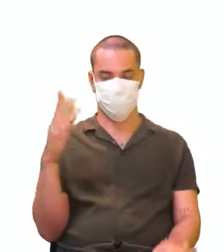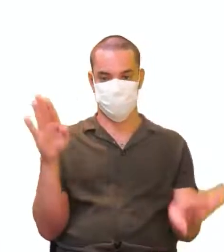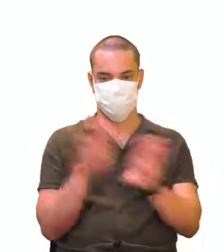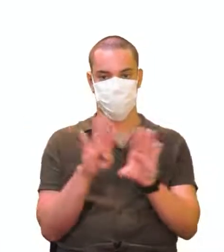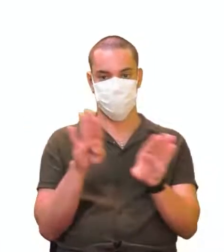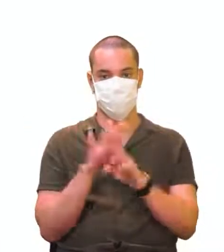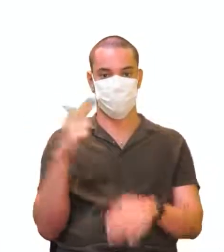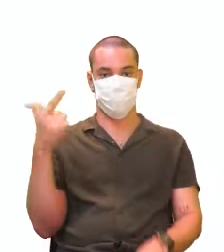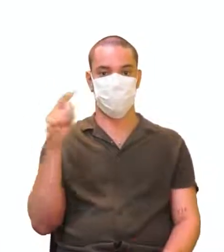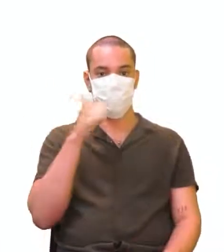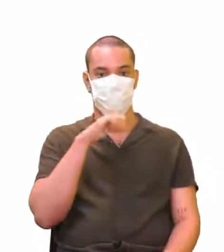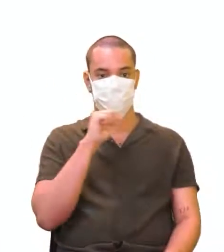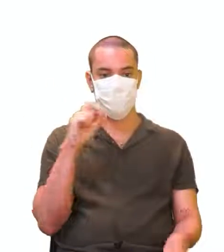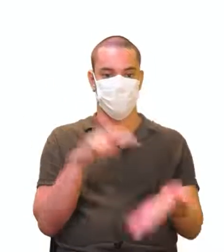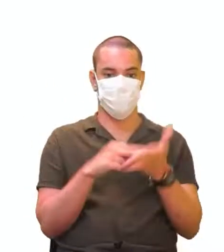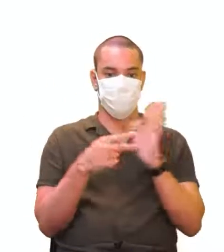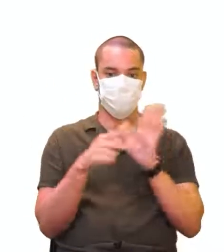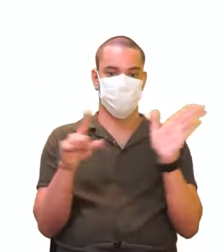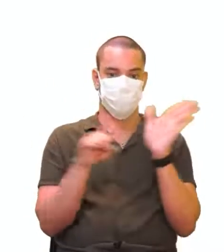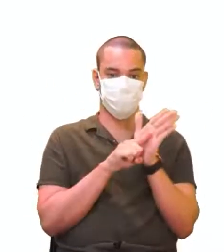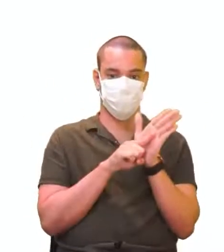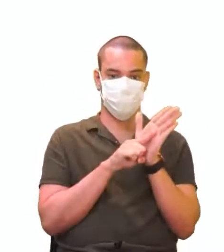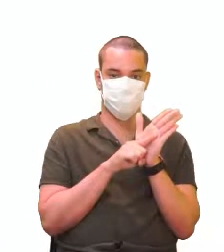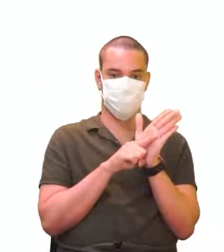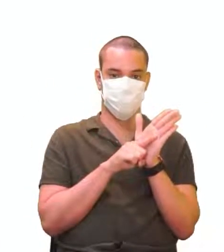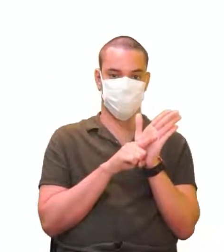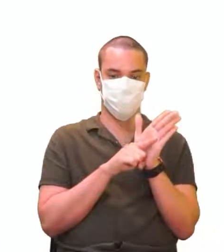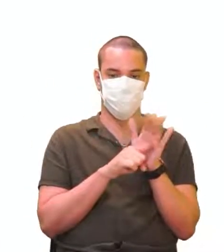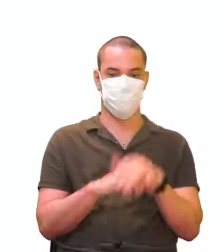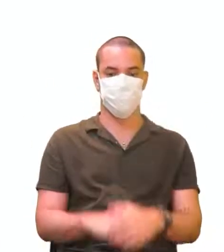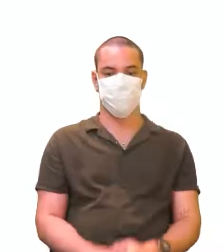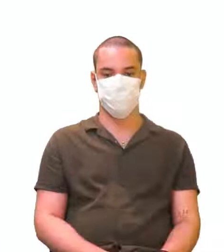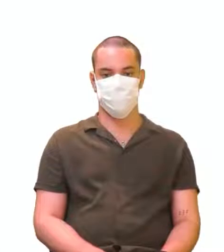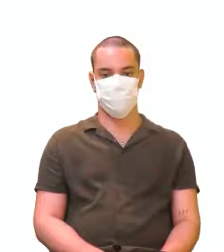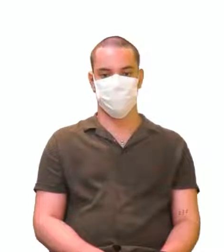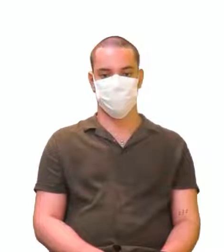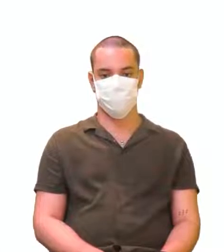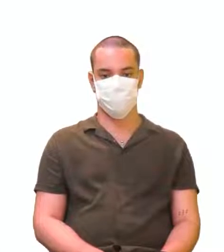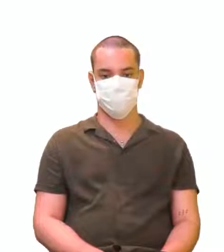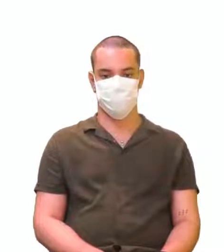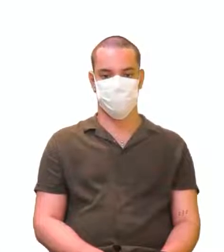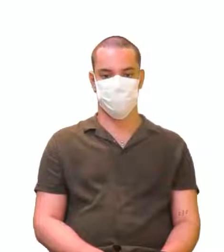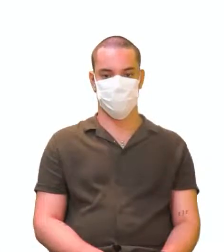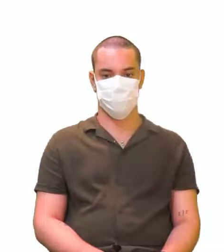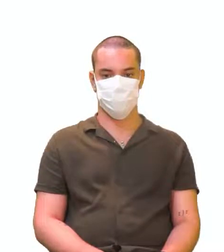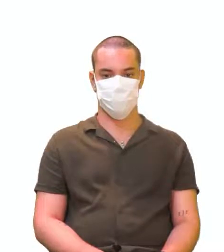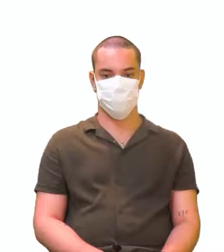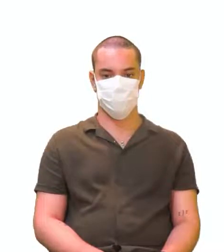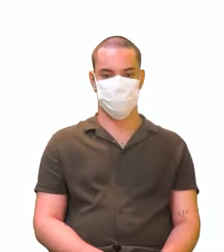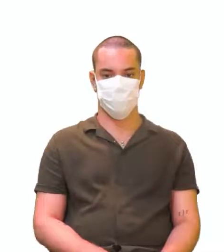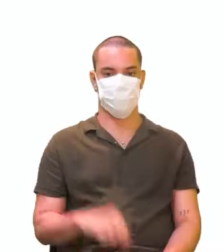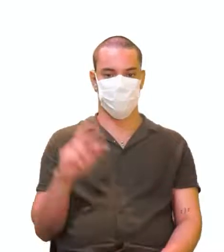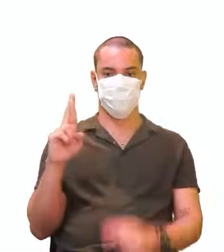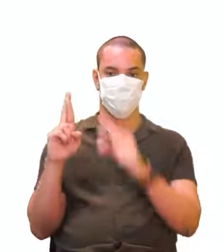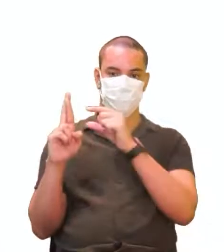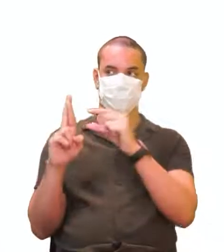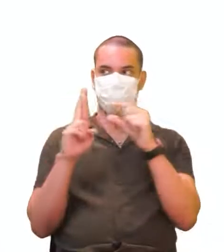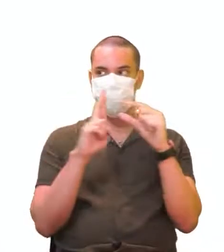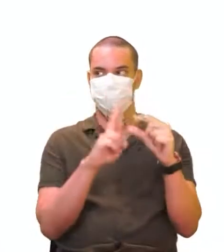da mãe, que era negativo aqui, ó. Rzinho da mãe. E esse